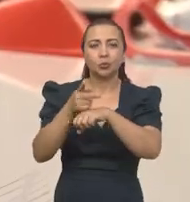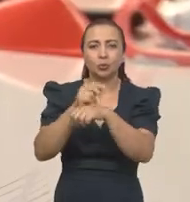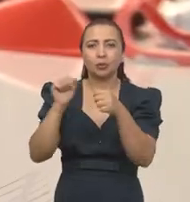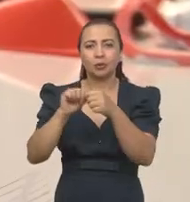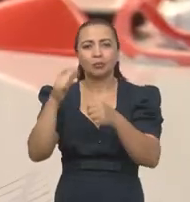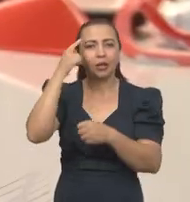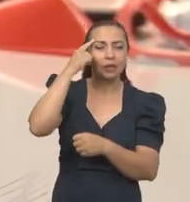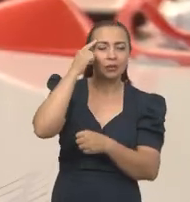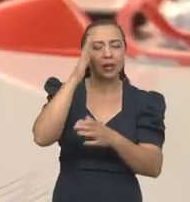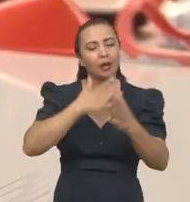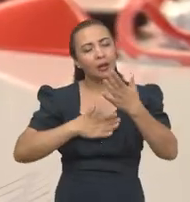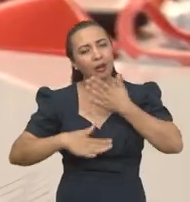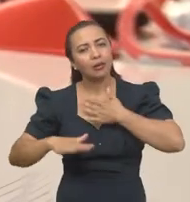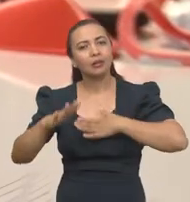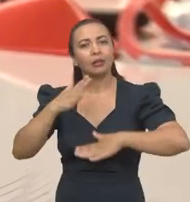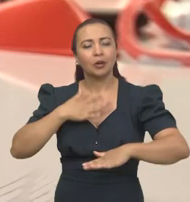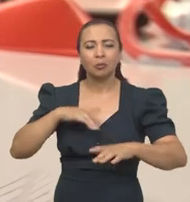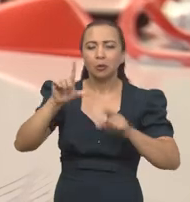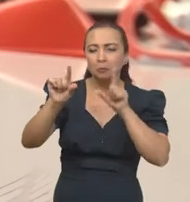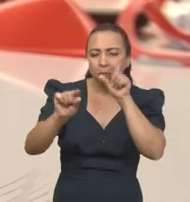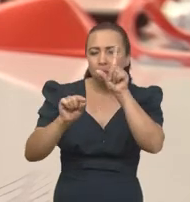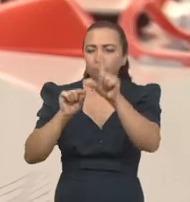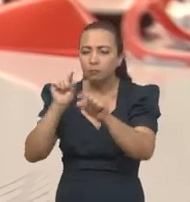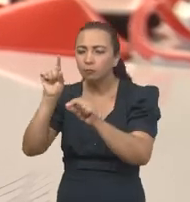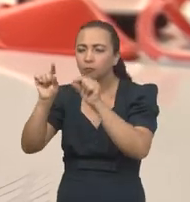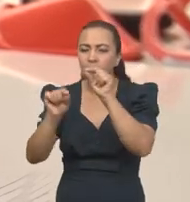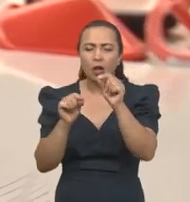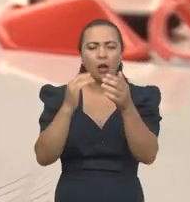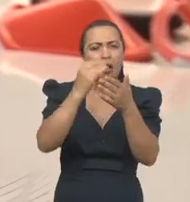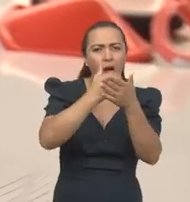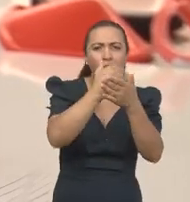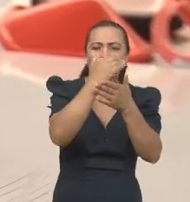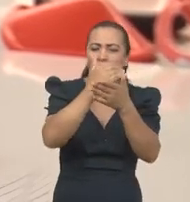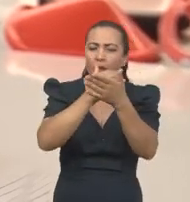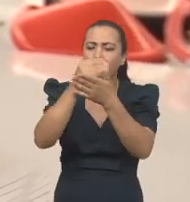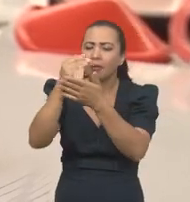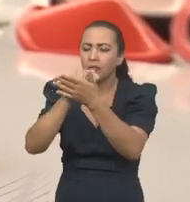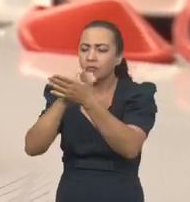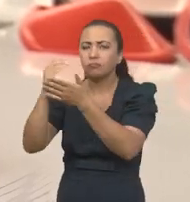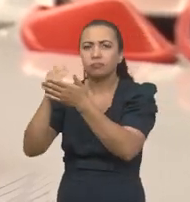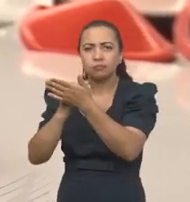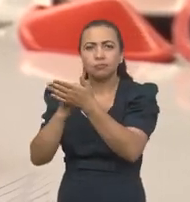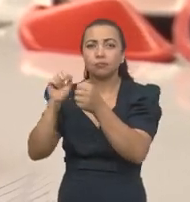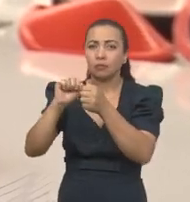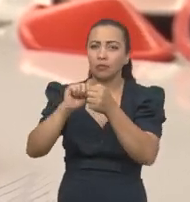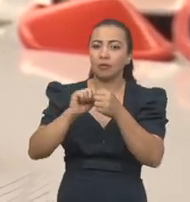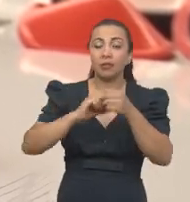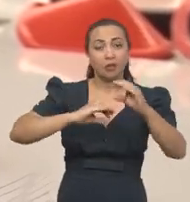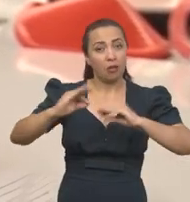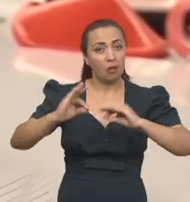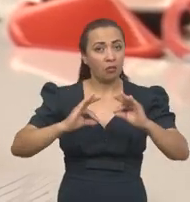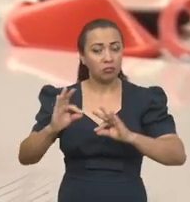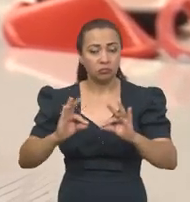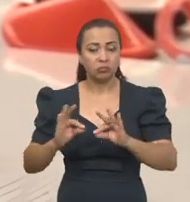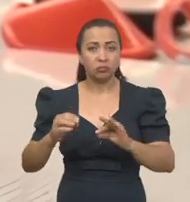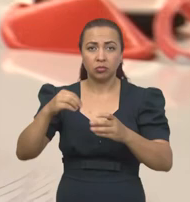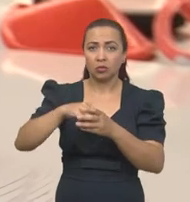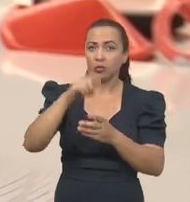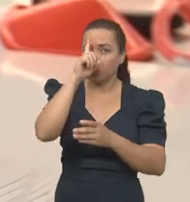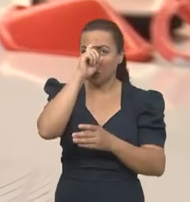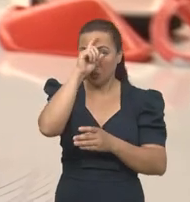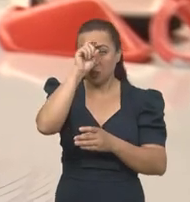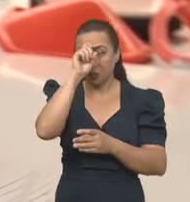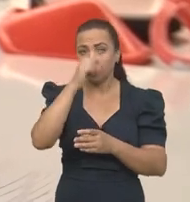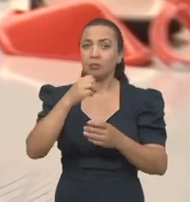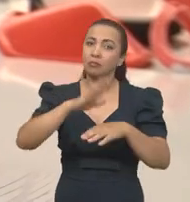máscara foi Isso foi pensar calmamente em cada detalhe né tentando encontrar exatamente maneiras de tornar os habilidades dentro do hospital com o